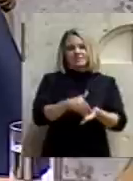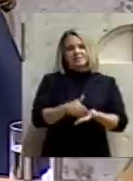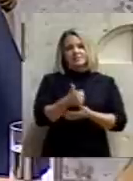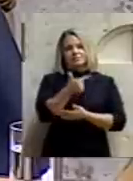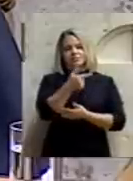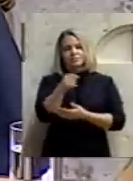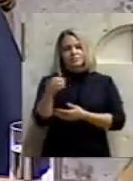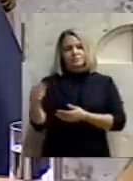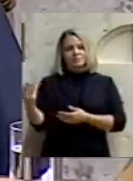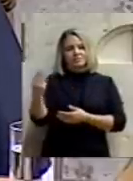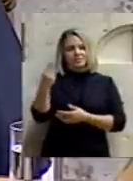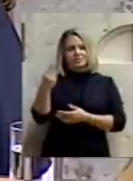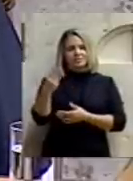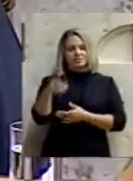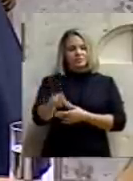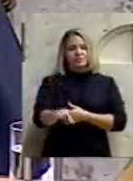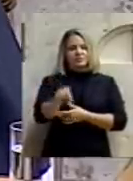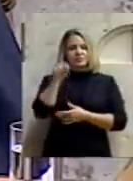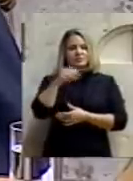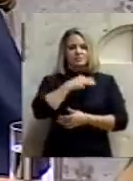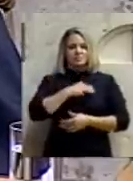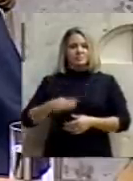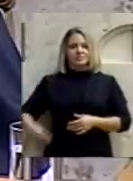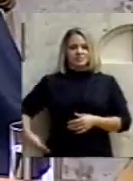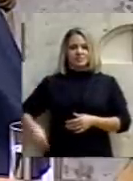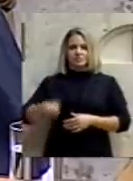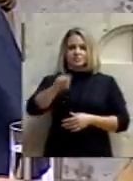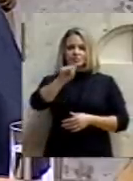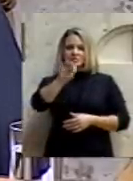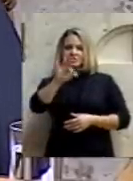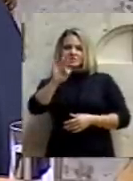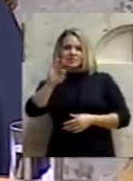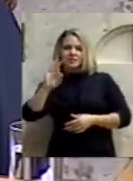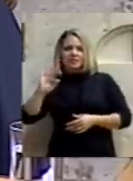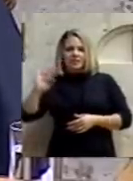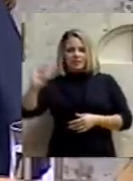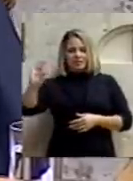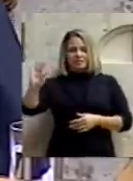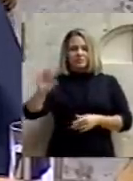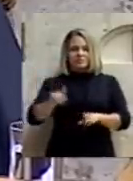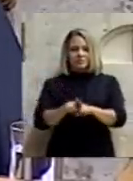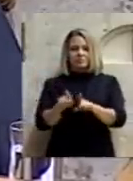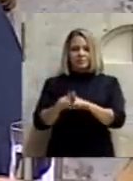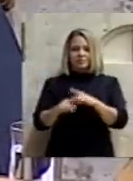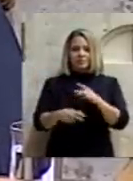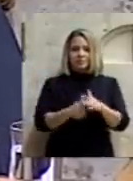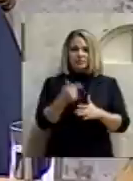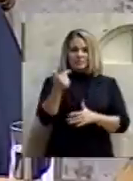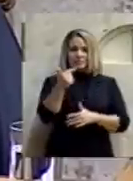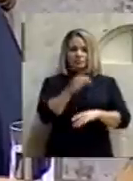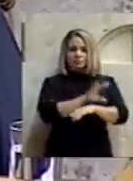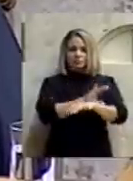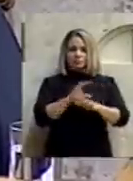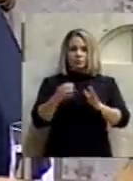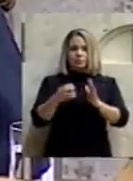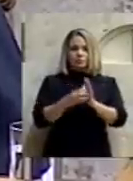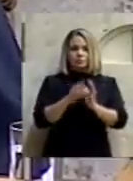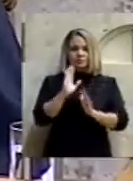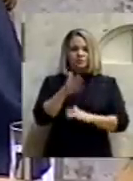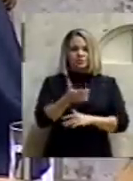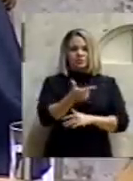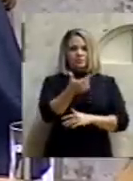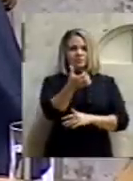quando nomeado ministro do Supremo Tribunal Federal. O 7º concurso, hoje estamos no